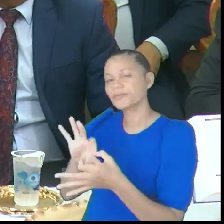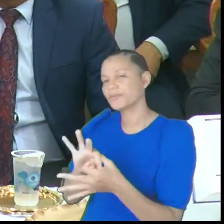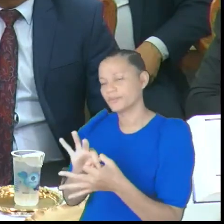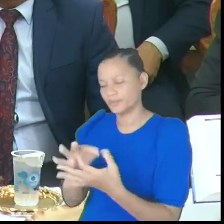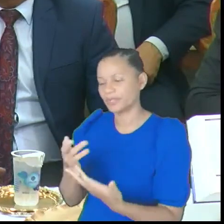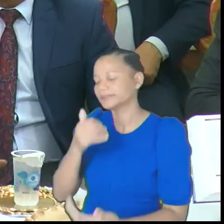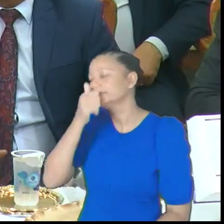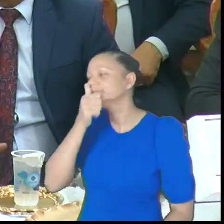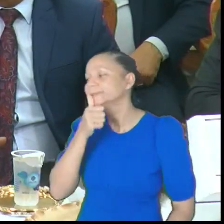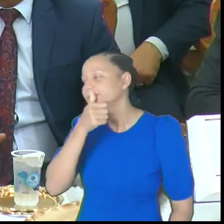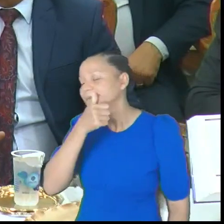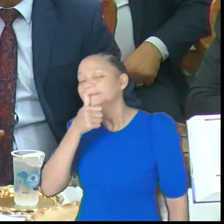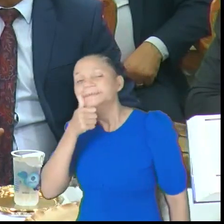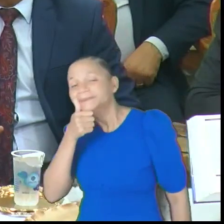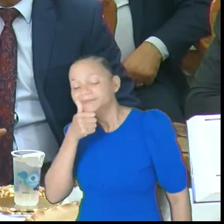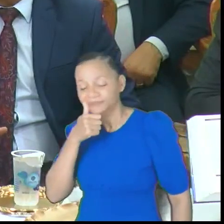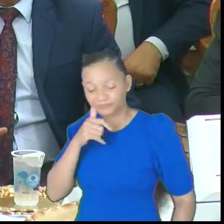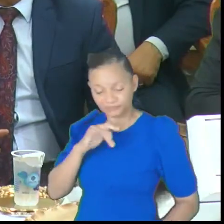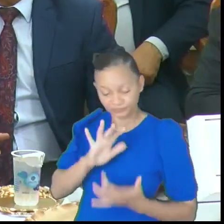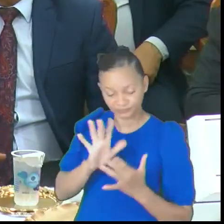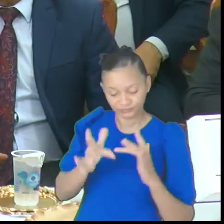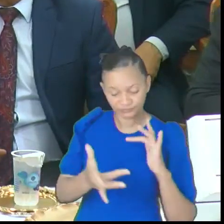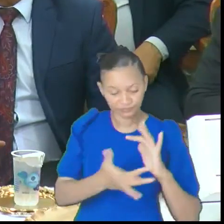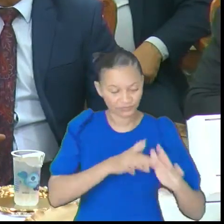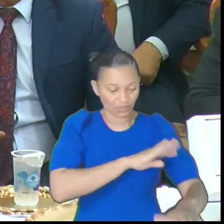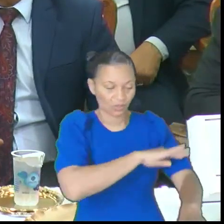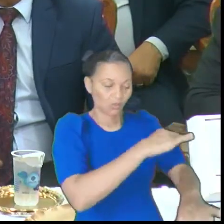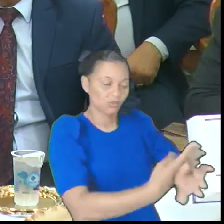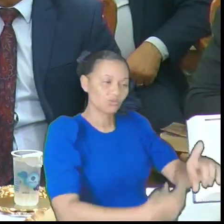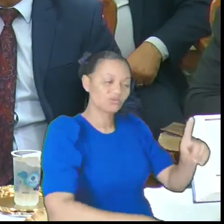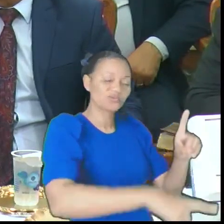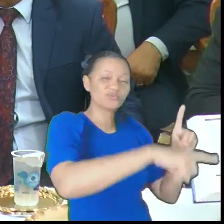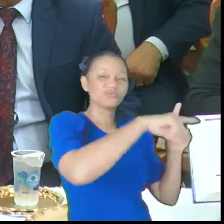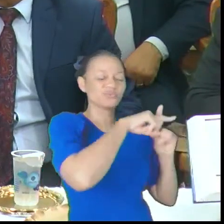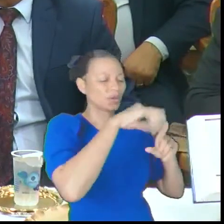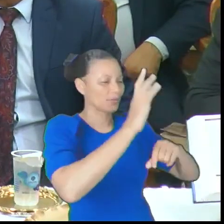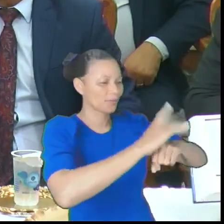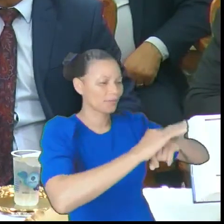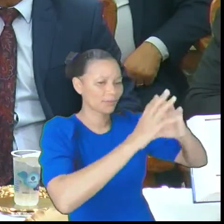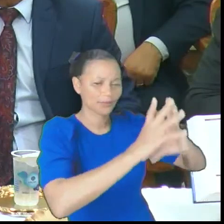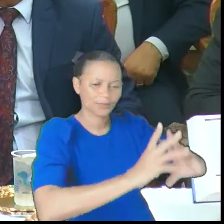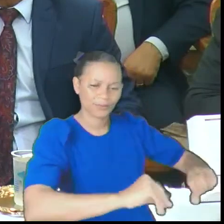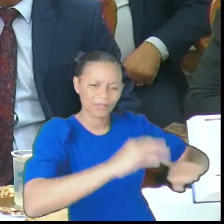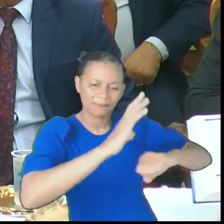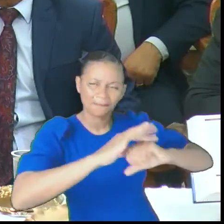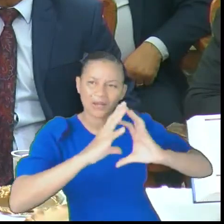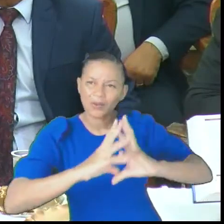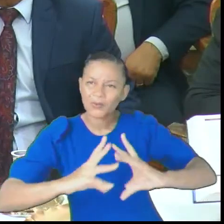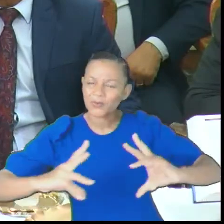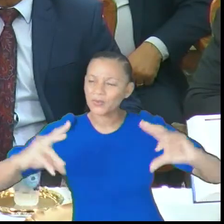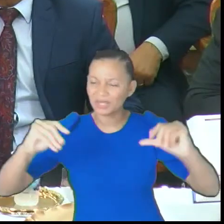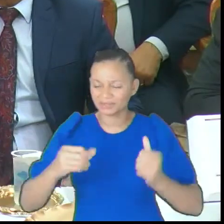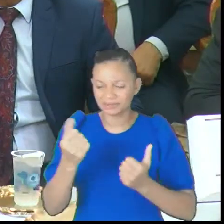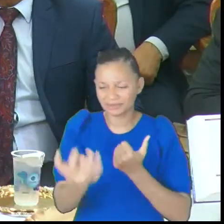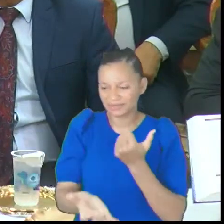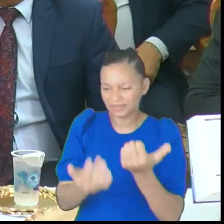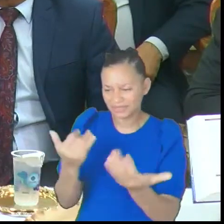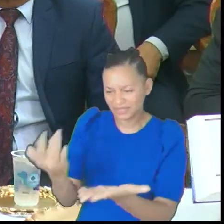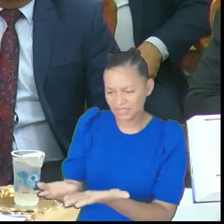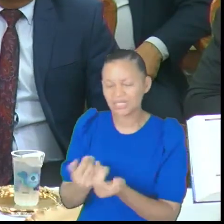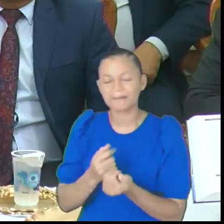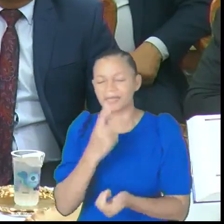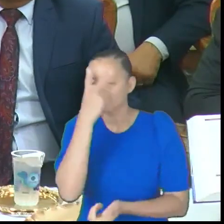seu sacrifício na cruz do Calvário, curando os enfermos, dando vista aos